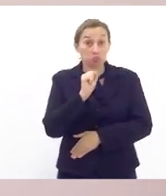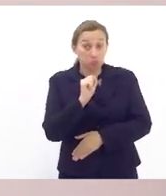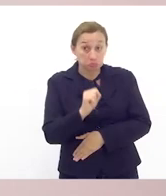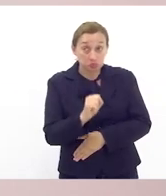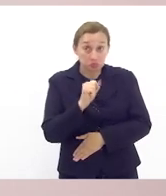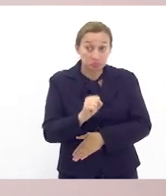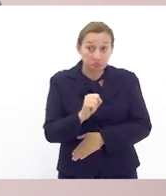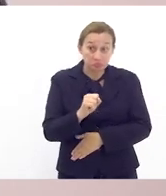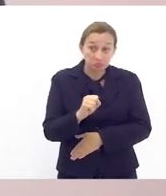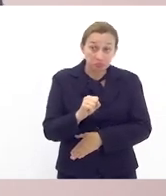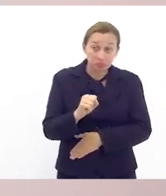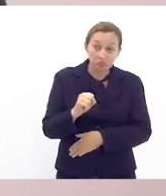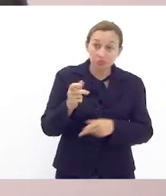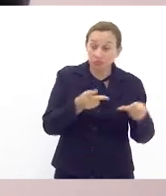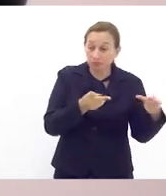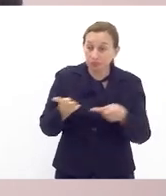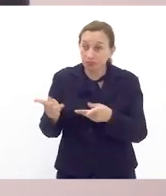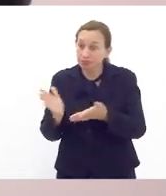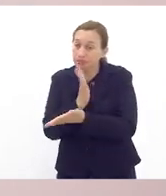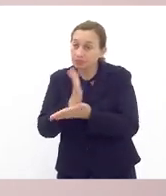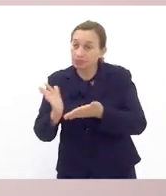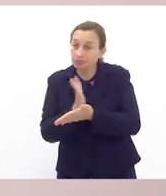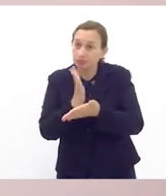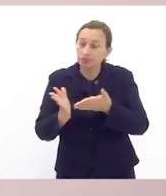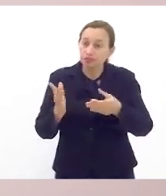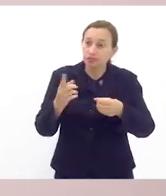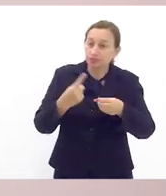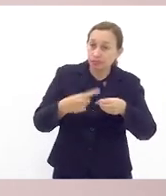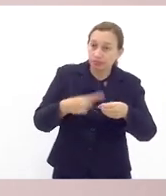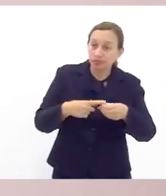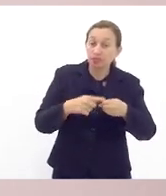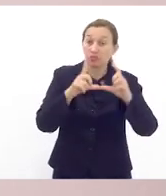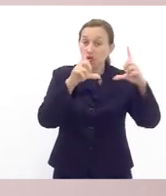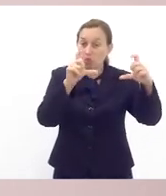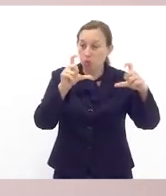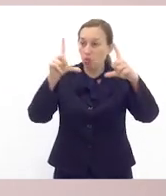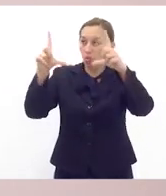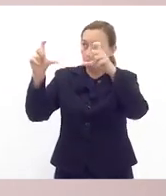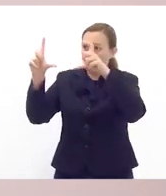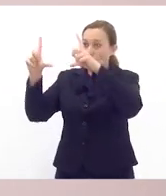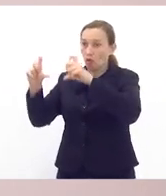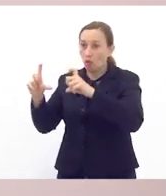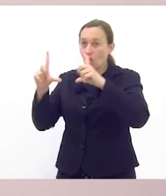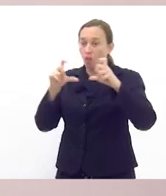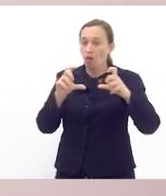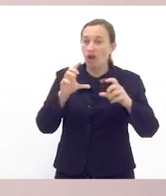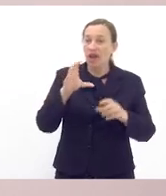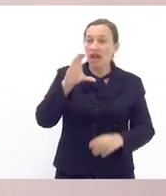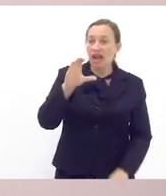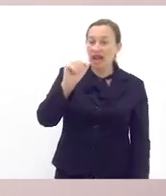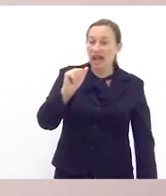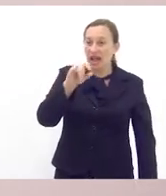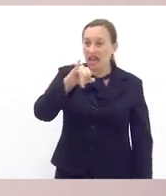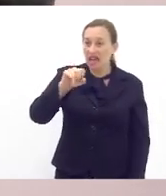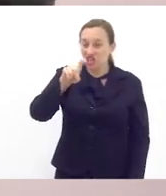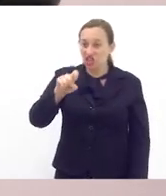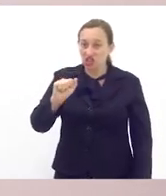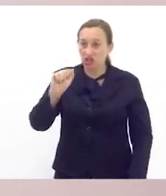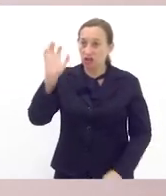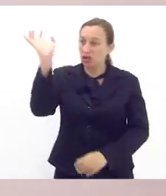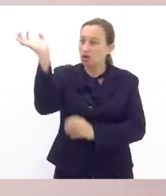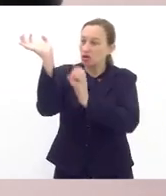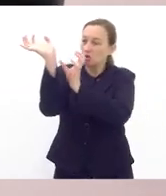passar em alguns bairros e fotografei tenho aqui fotografado caixas caindo